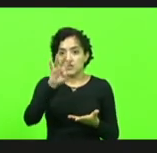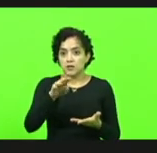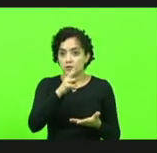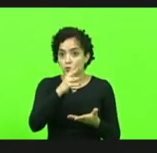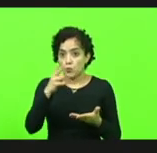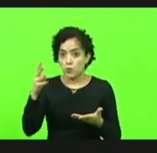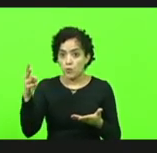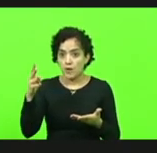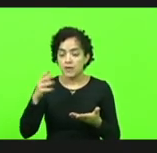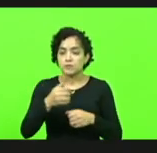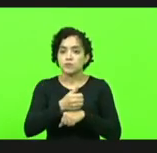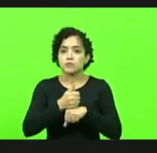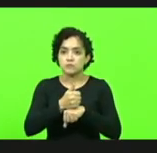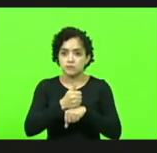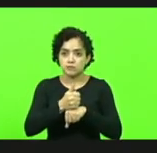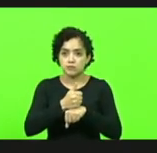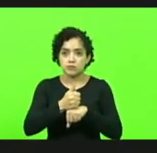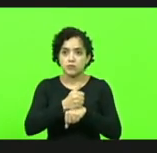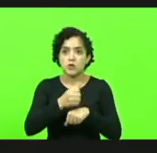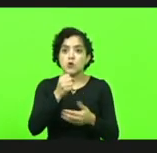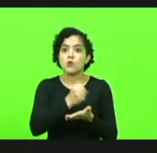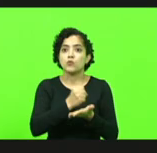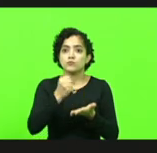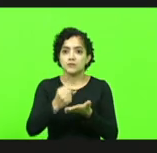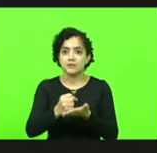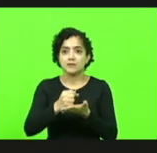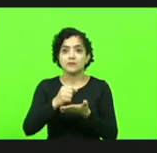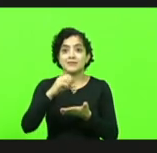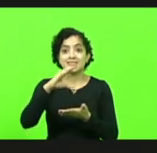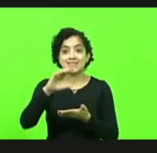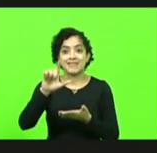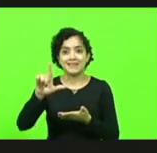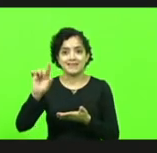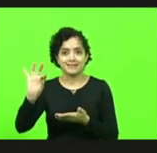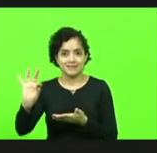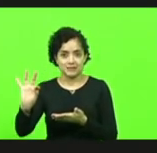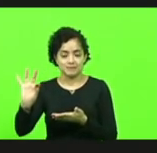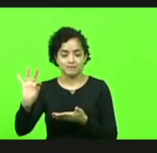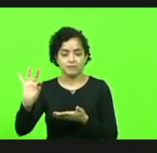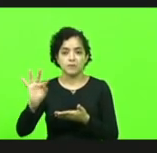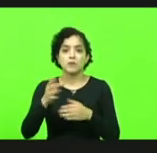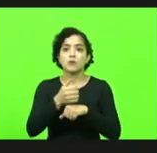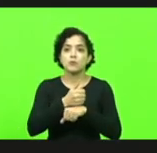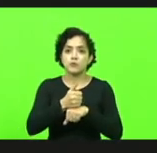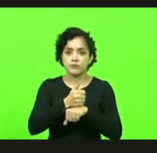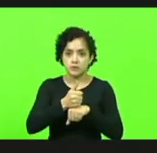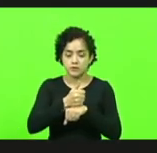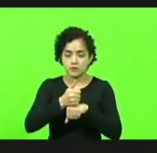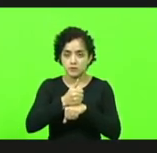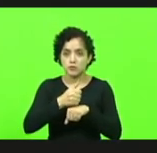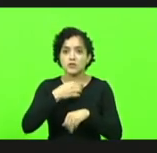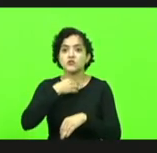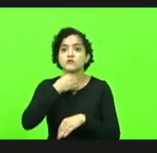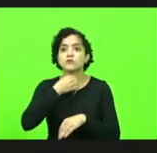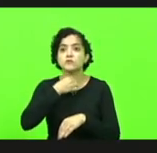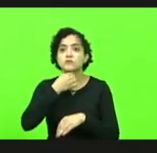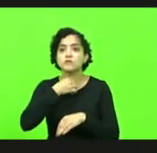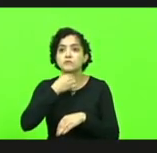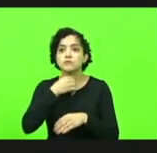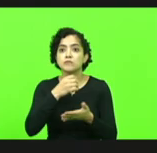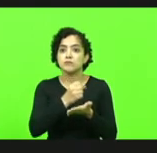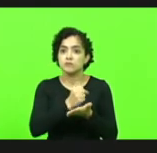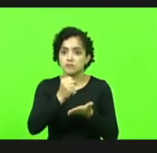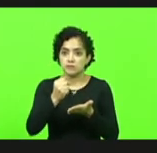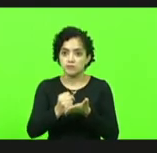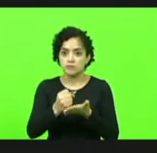eles são contratados como CLT. Os profissionais de fonoaudiologia, eles são contratados